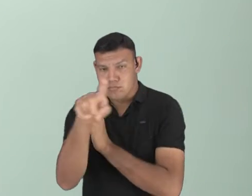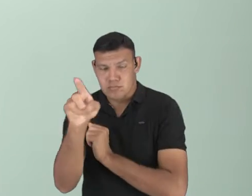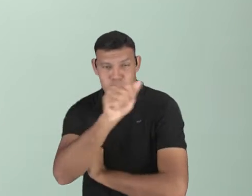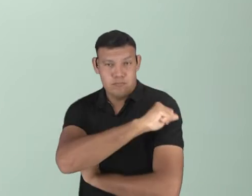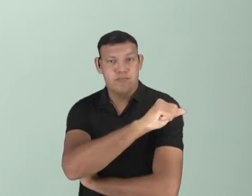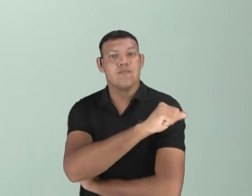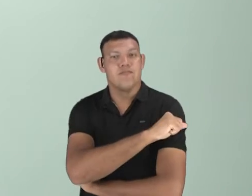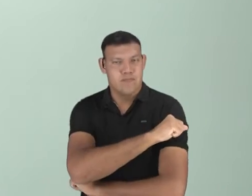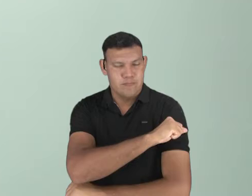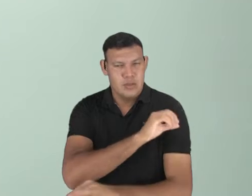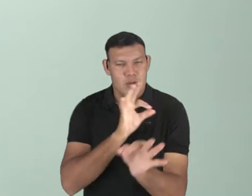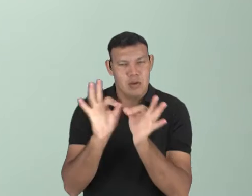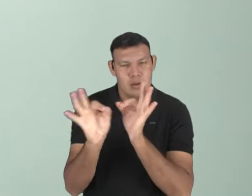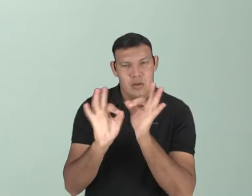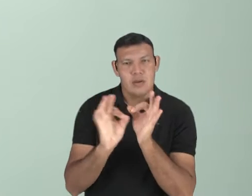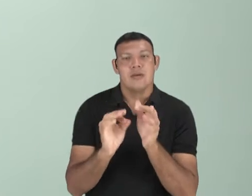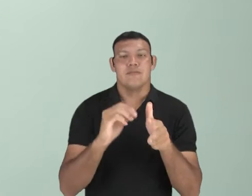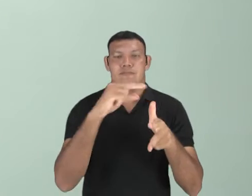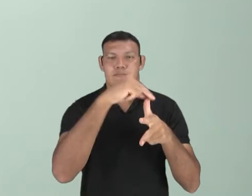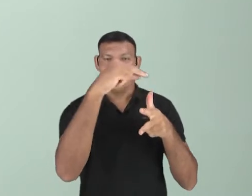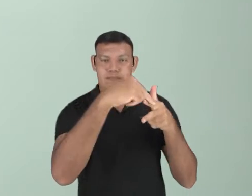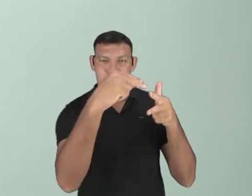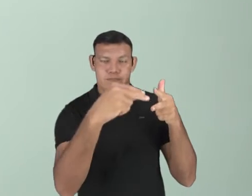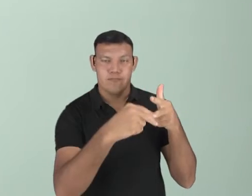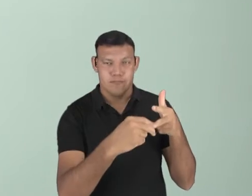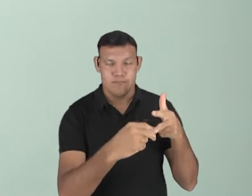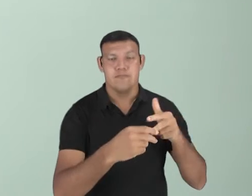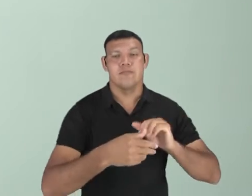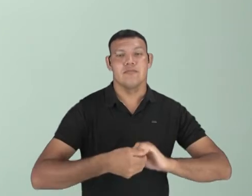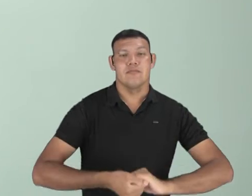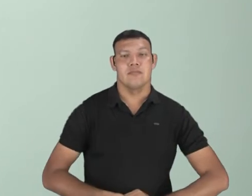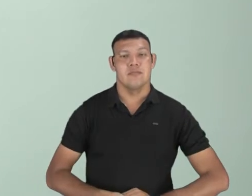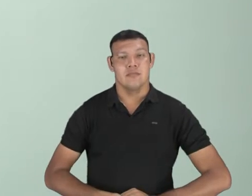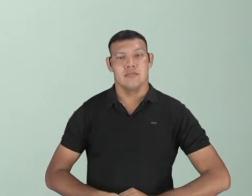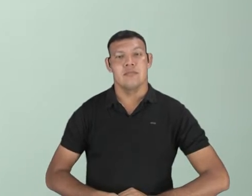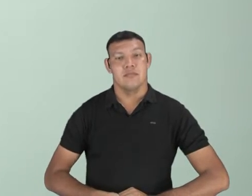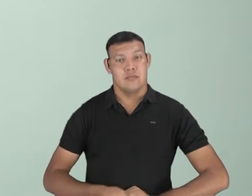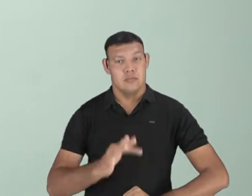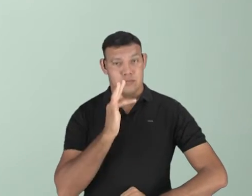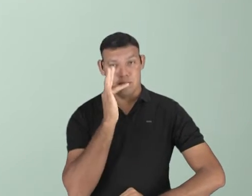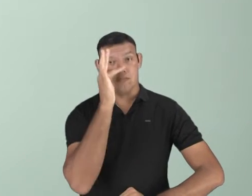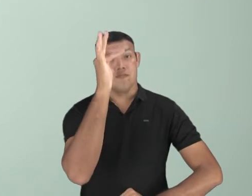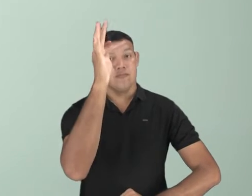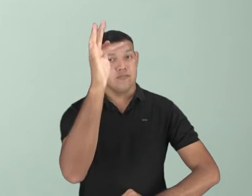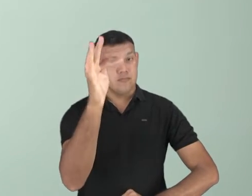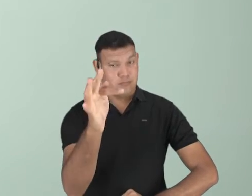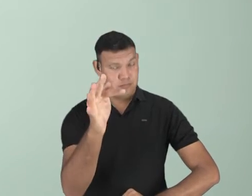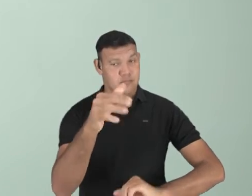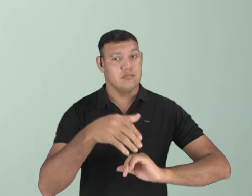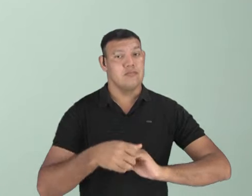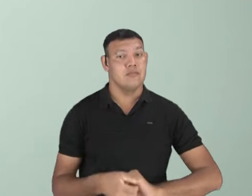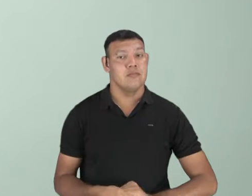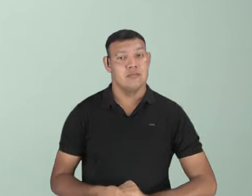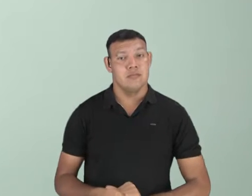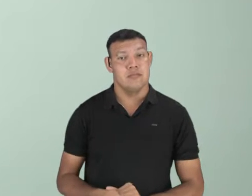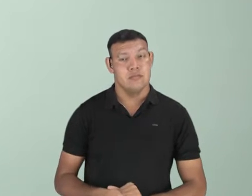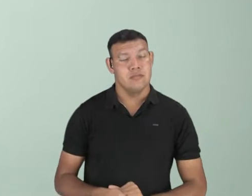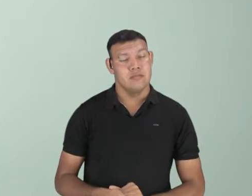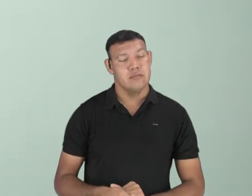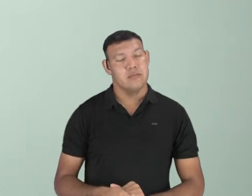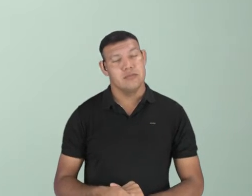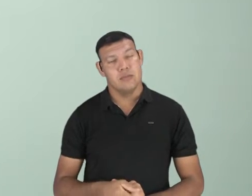o Exame Nacional do Ensino Médio, que é o Enem, e que brevemente ou que em